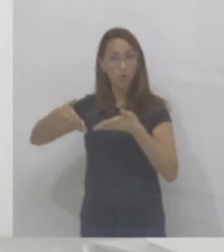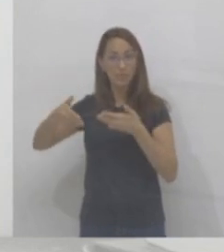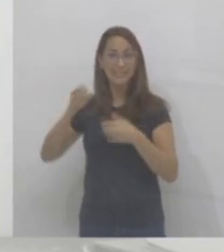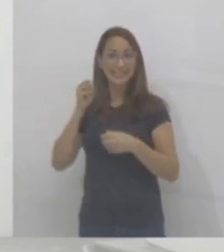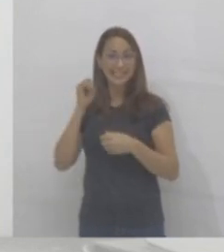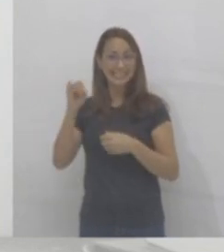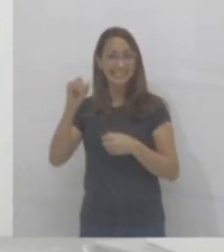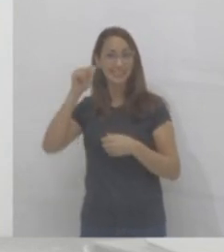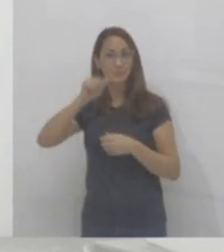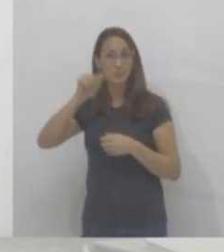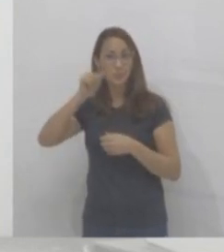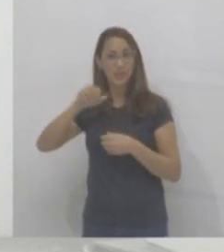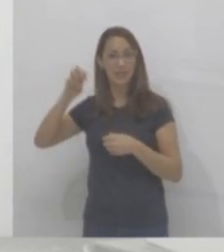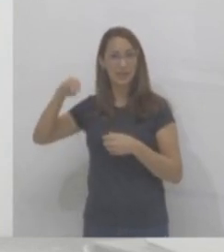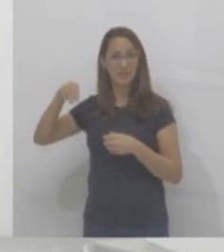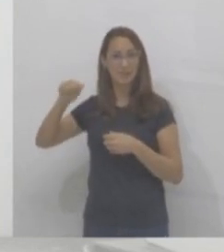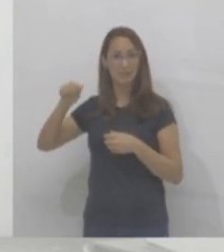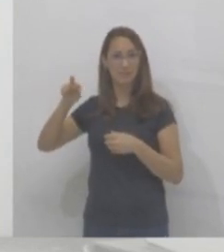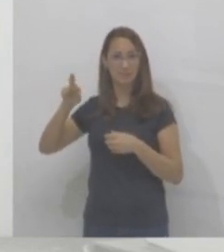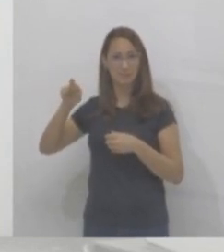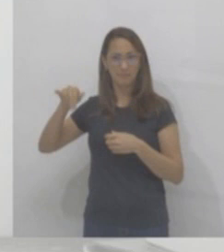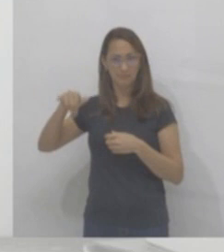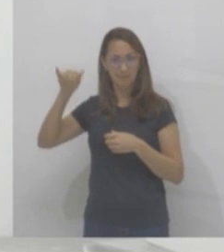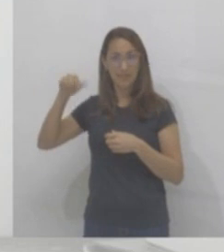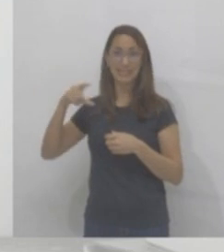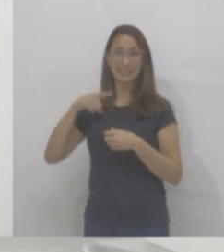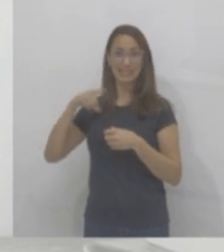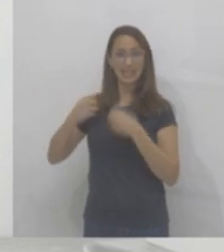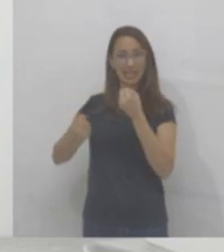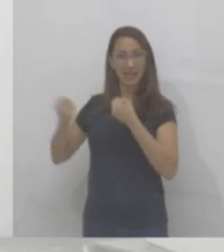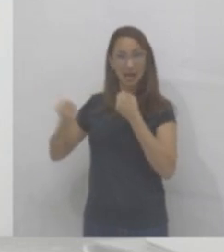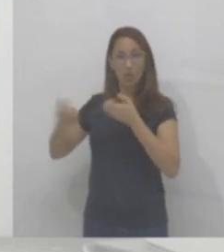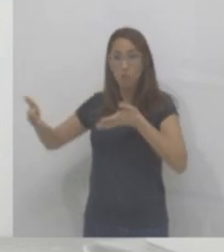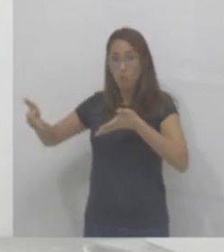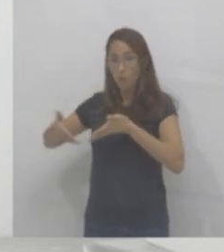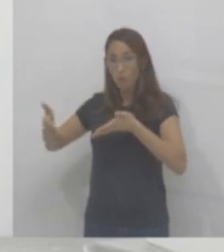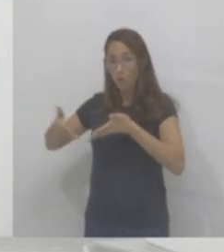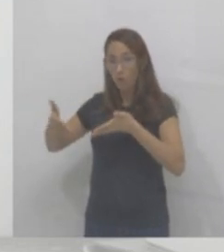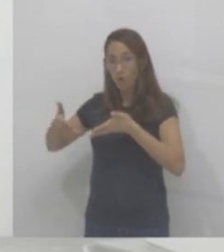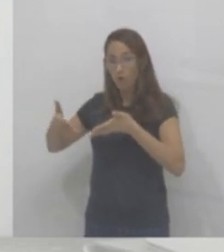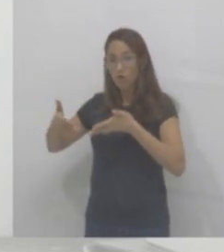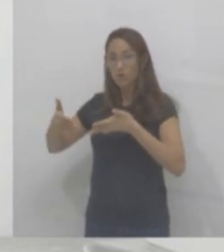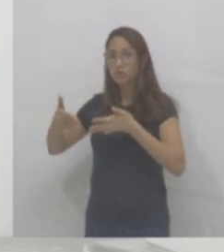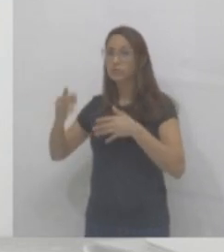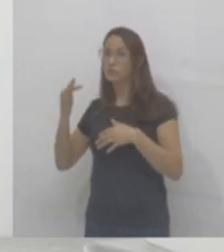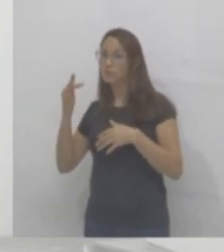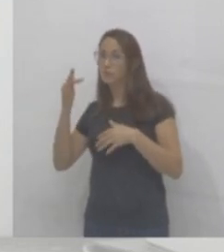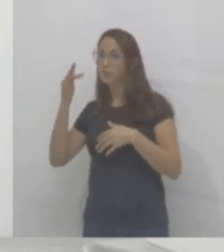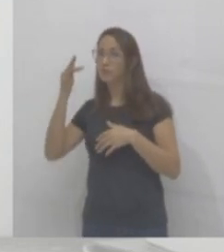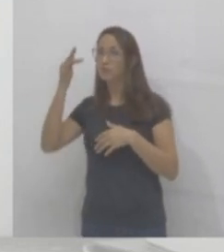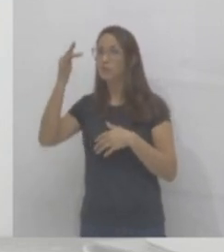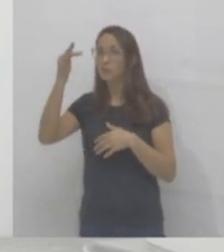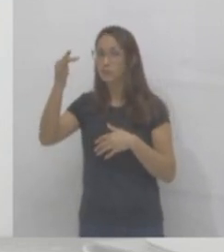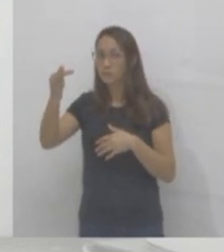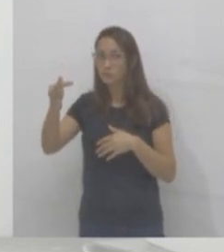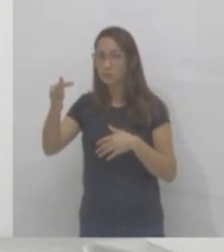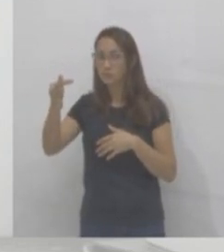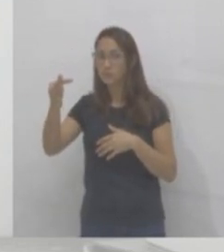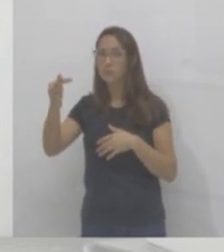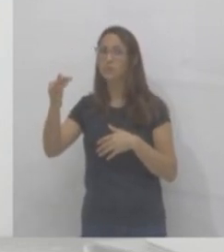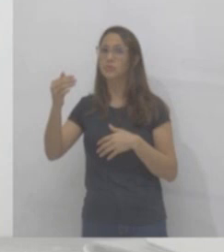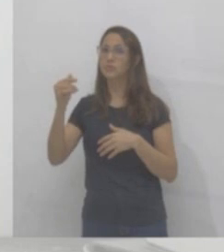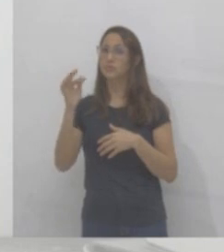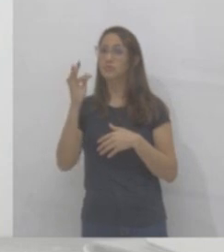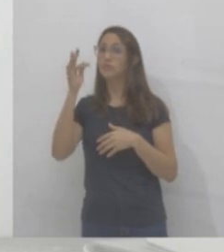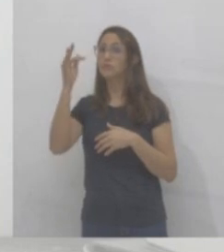um carro, ou que ela possa ter acesso para ela usar, tá? Qual vai ser a ação futura dela? She will drive to New